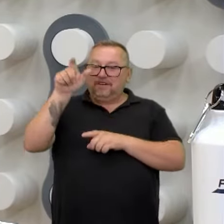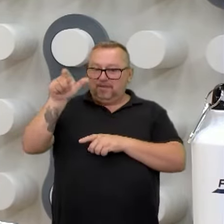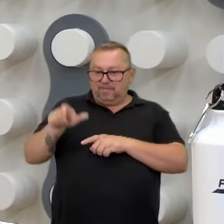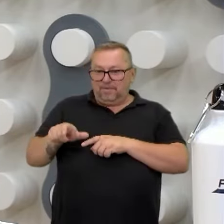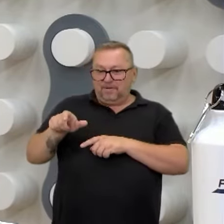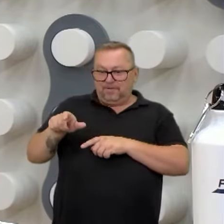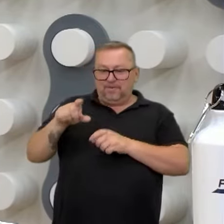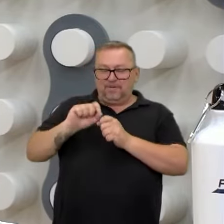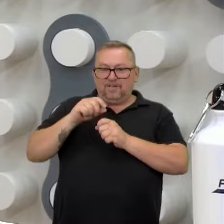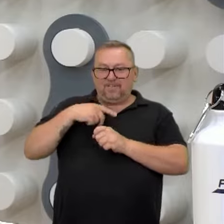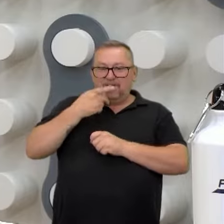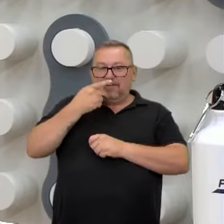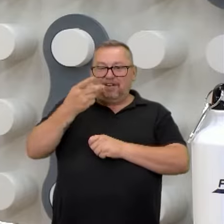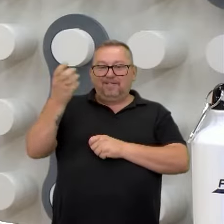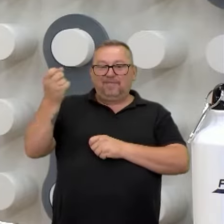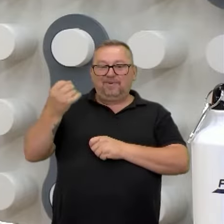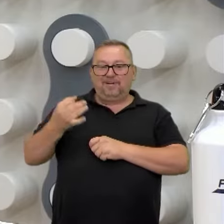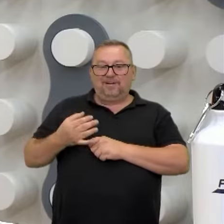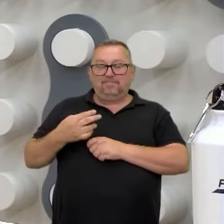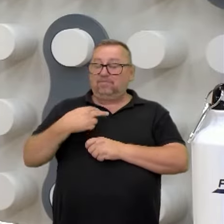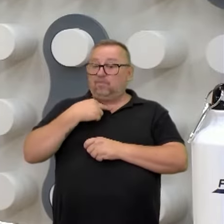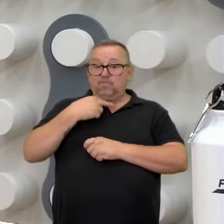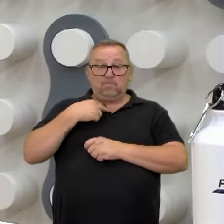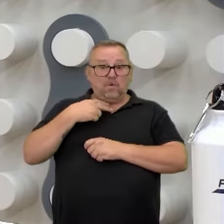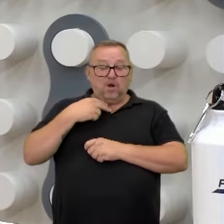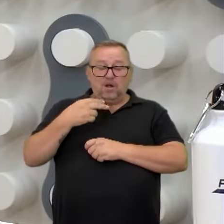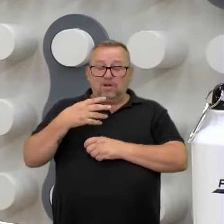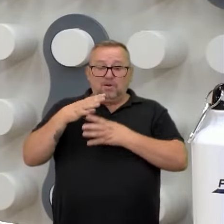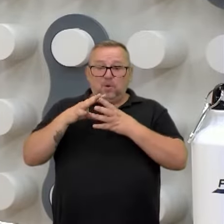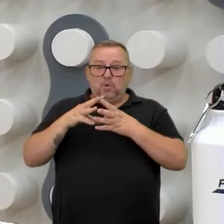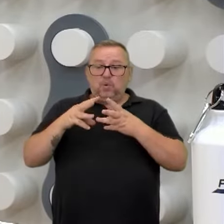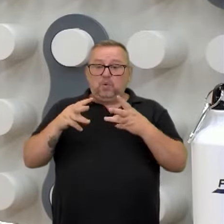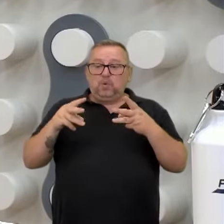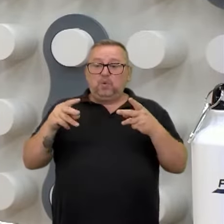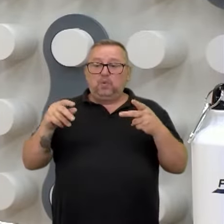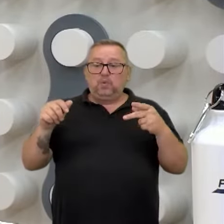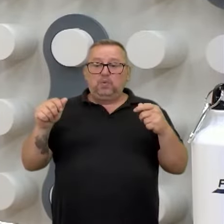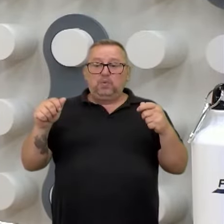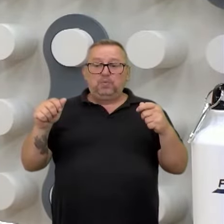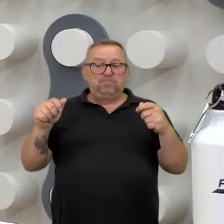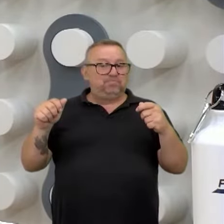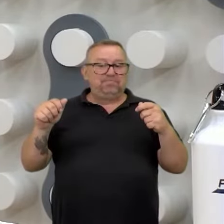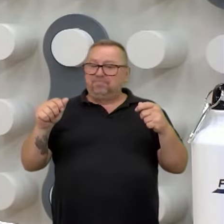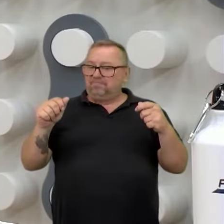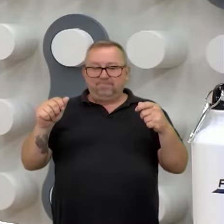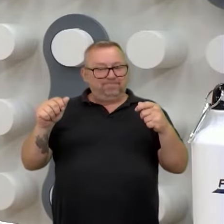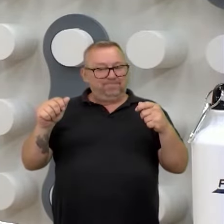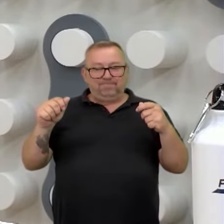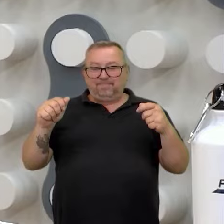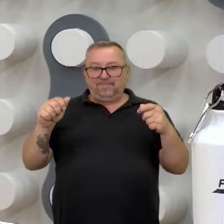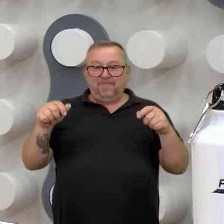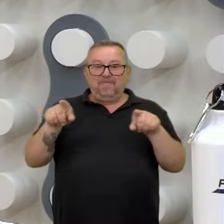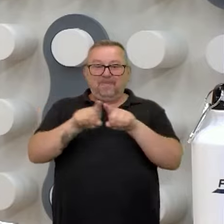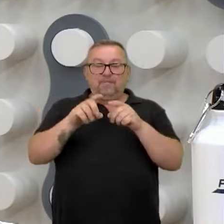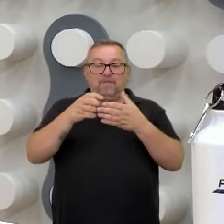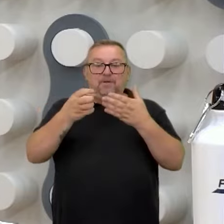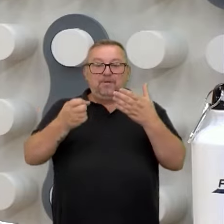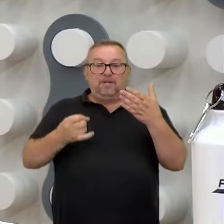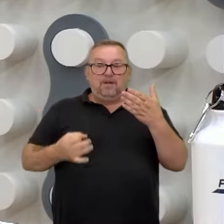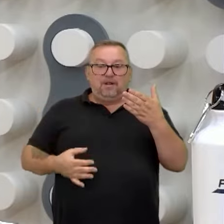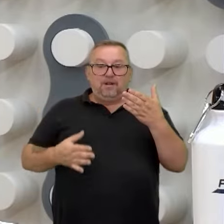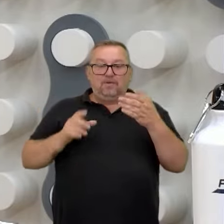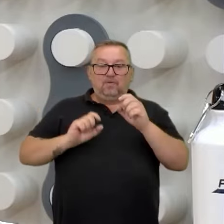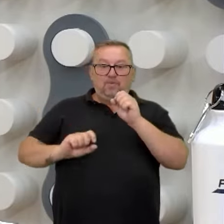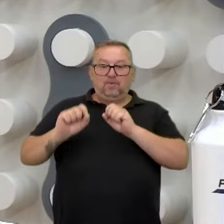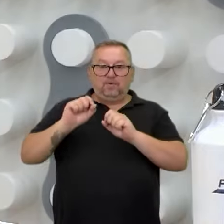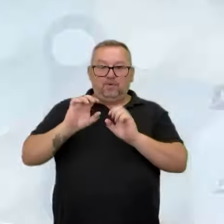que foi entrevistada falando que não podemos deixar morrer. Olha que interessante isso aí, tá? E aqui tem uma definição e uma explicação